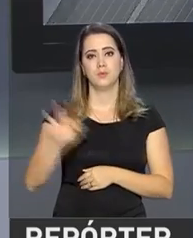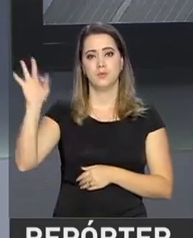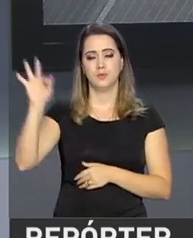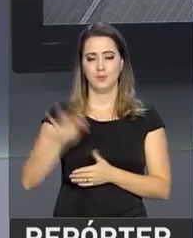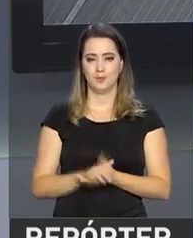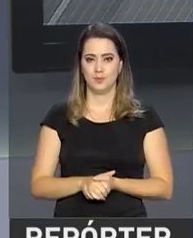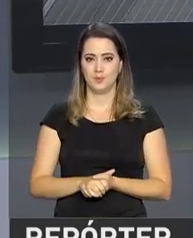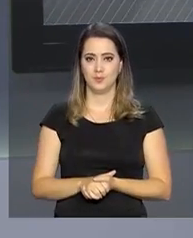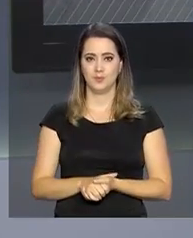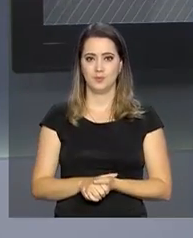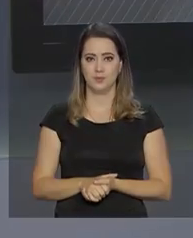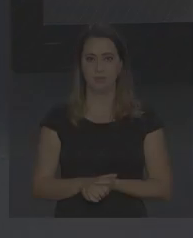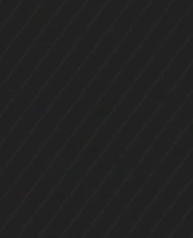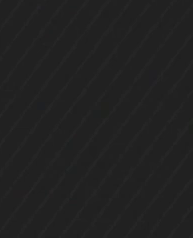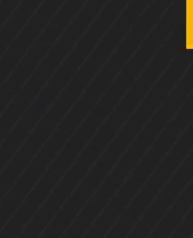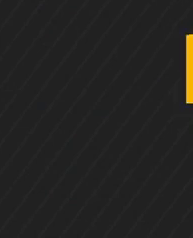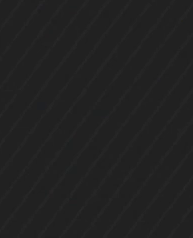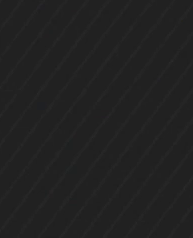federal